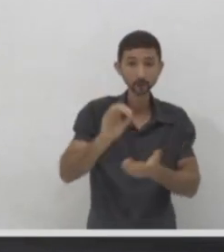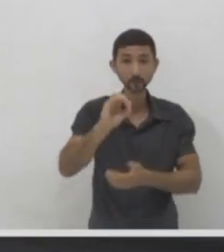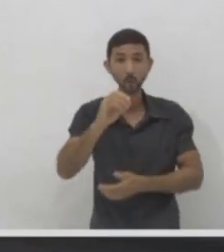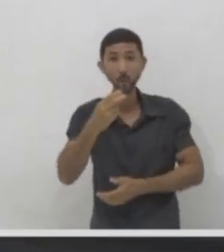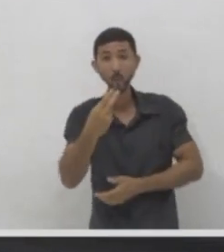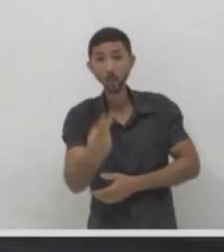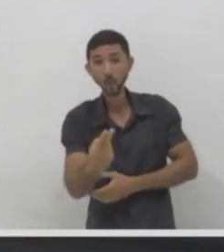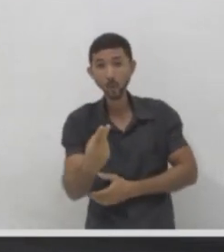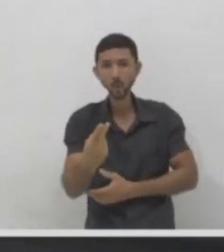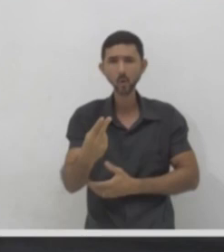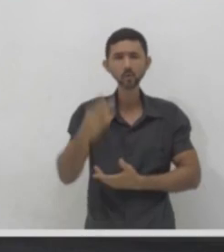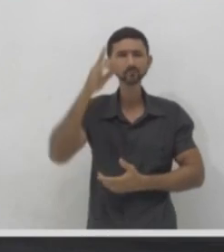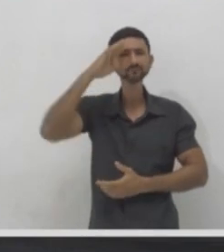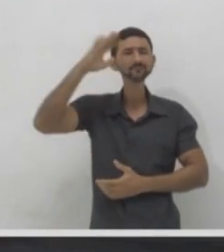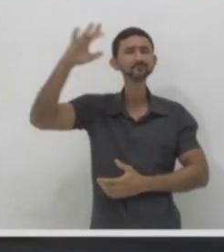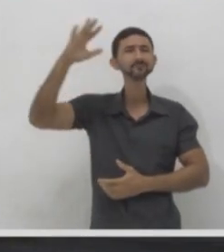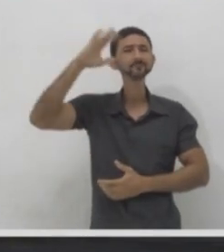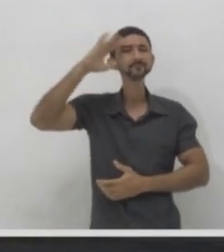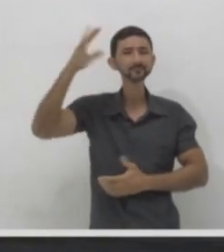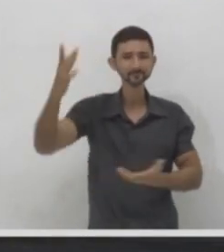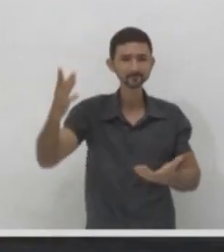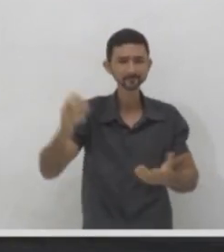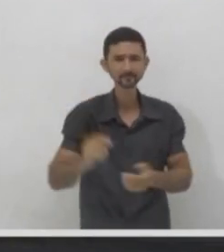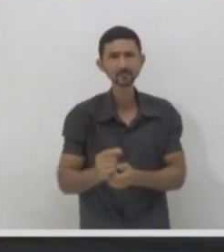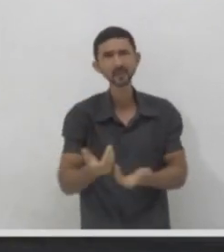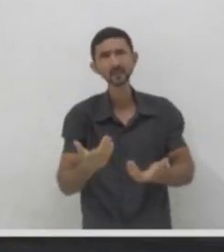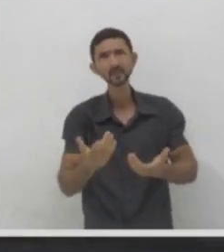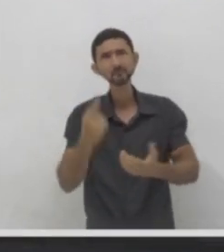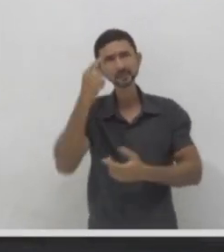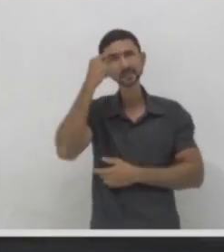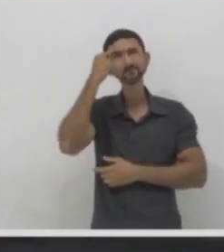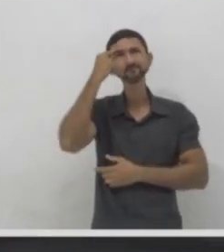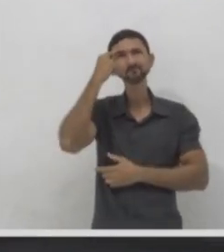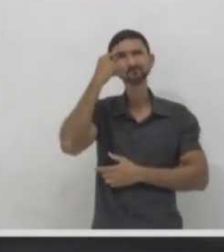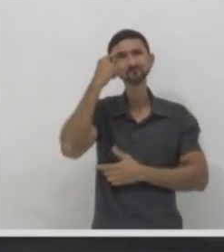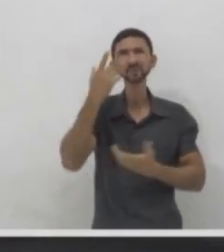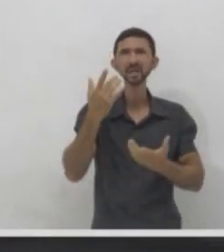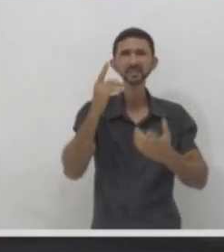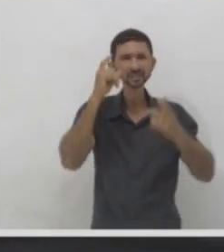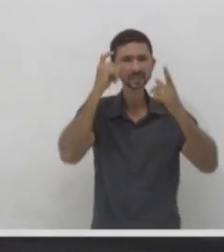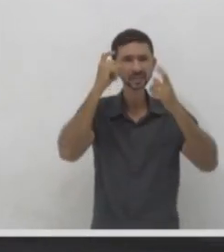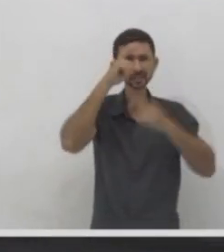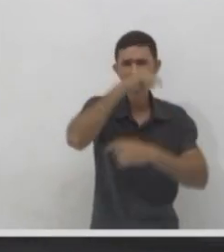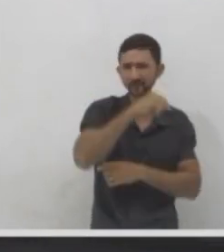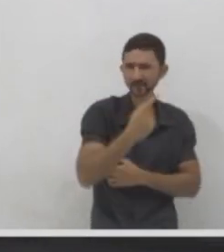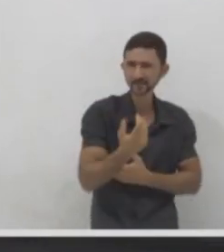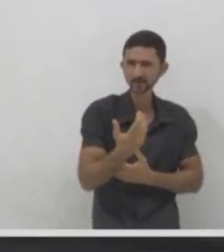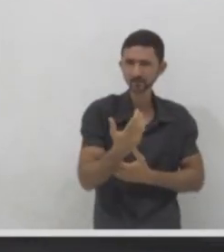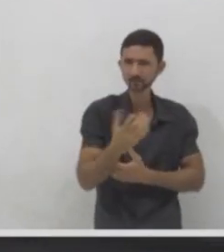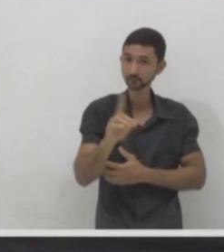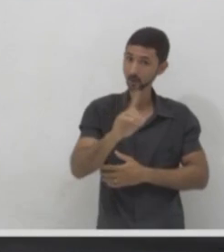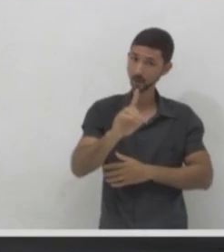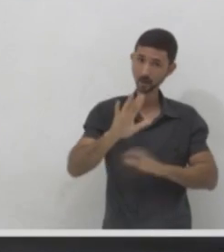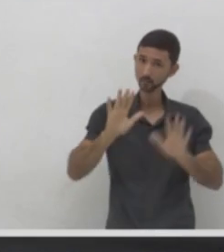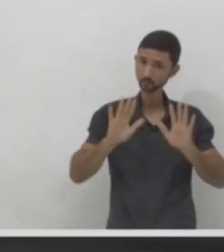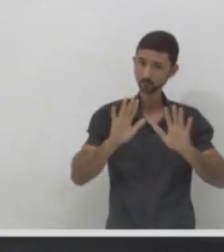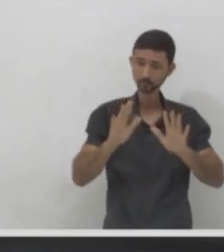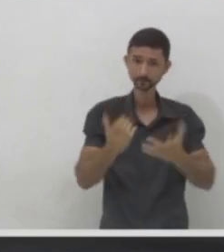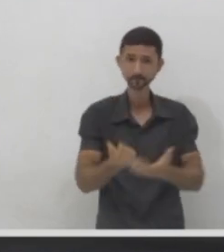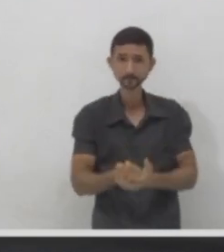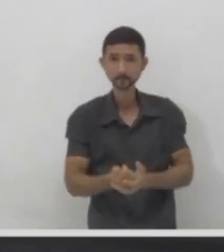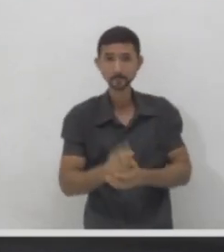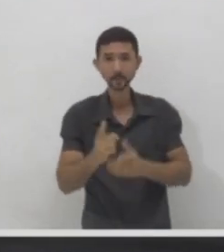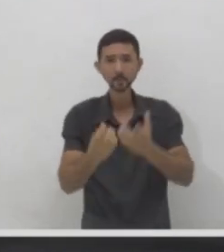Agora, você pode pensar, nossa, mas isso deve ser difícil. Não, de forma alguma. Para você narrar, ou seja, para